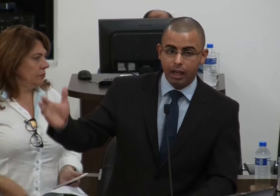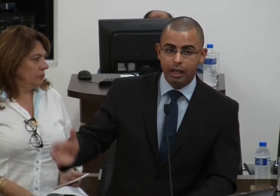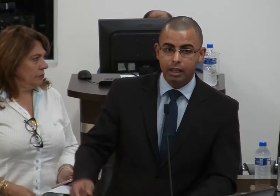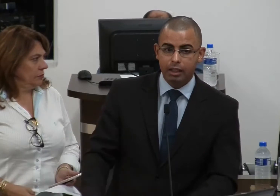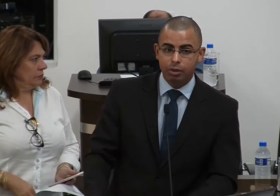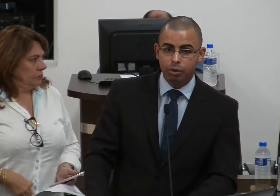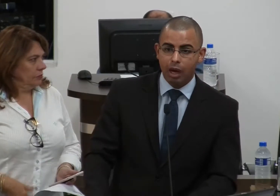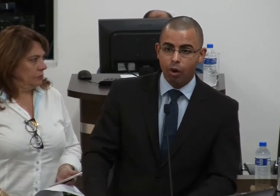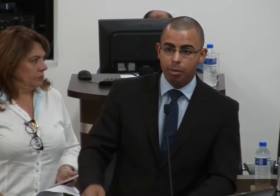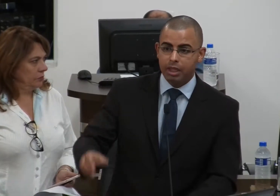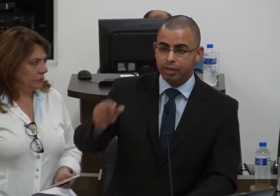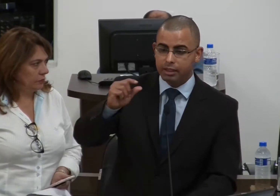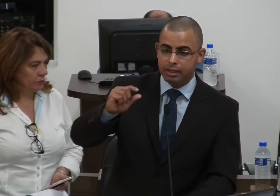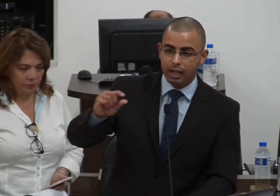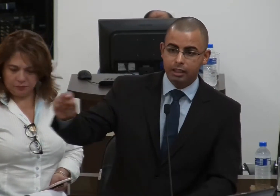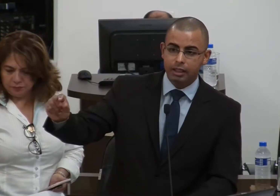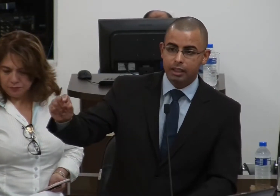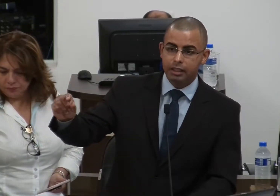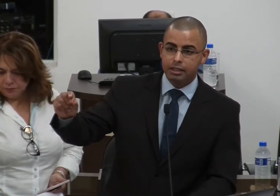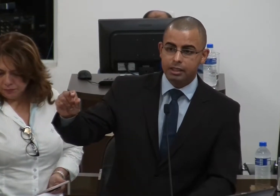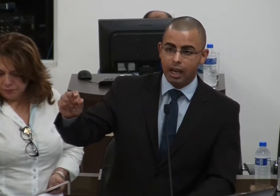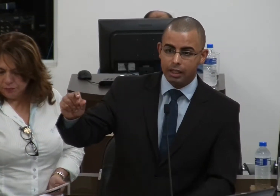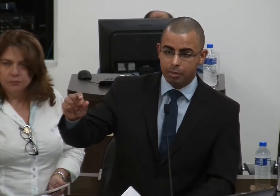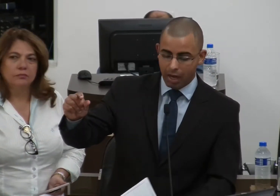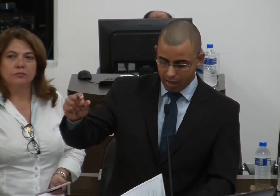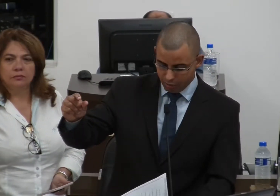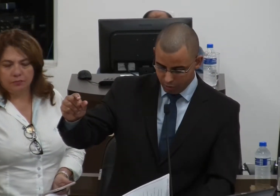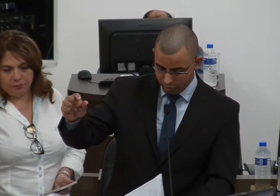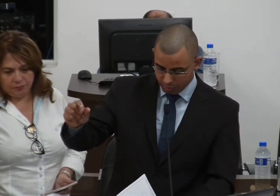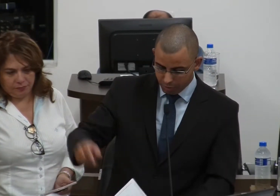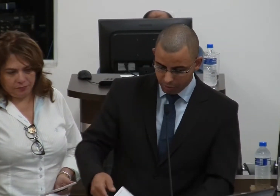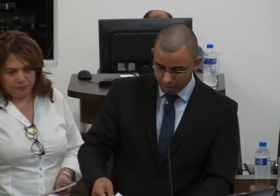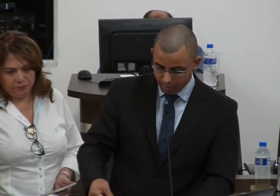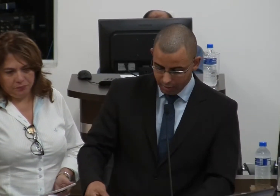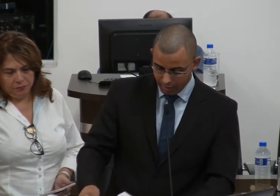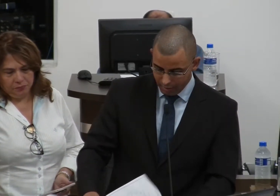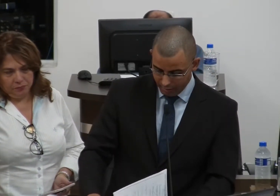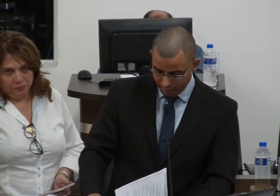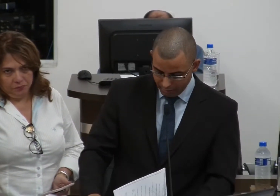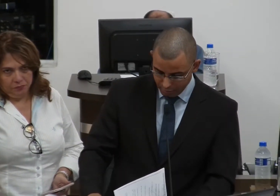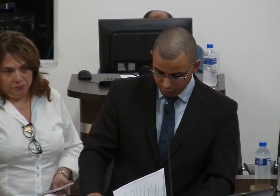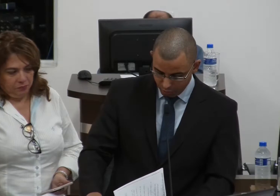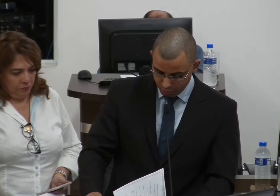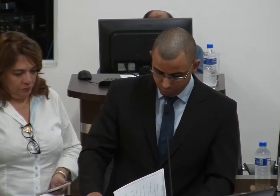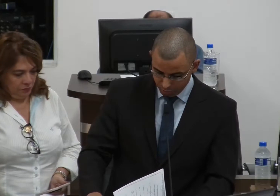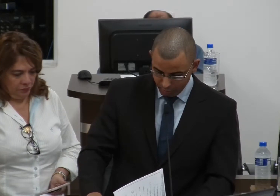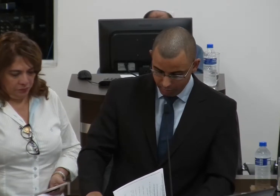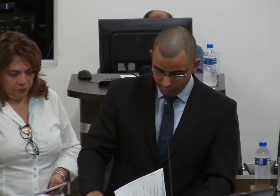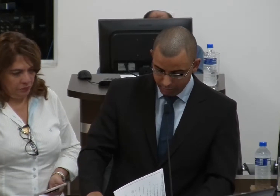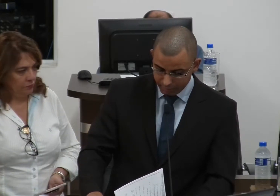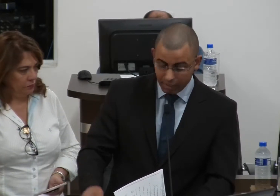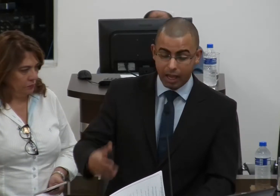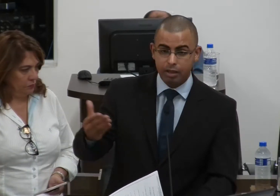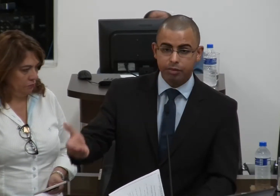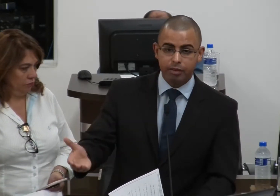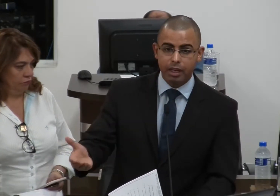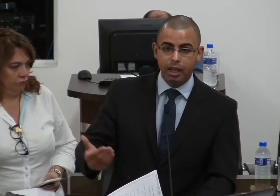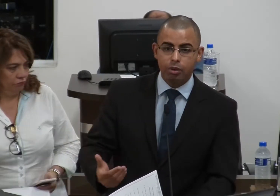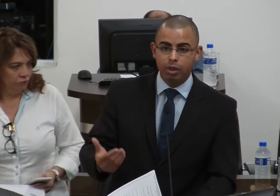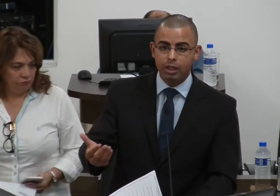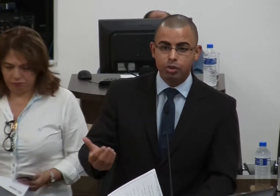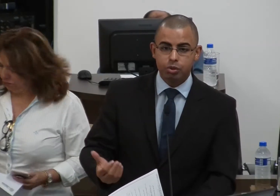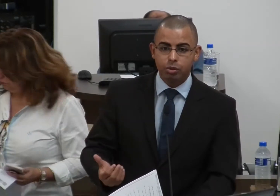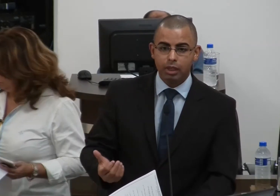placa lá, que a obra deveria estar iniciada em maio de 2018 e entregue em